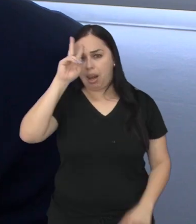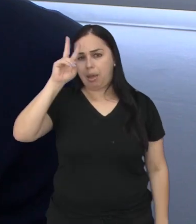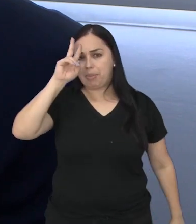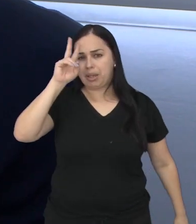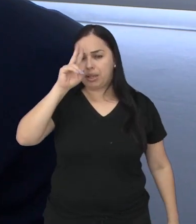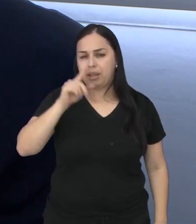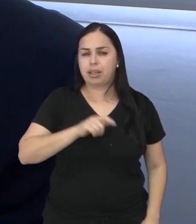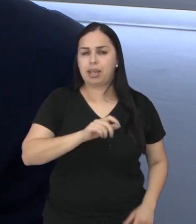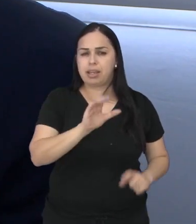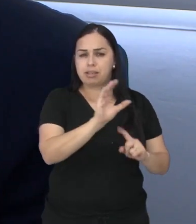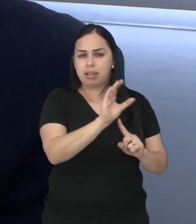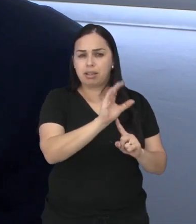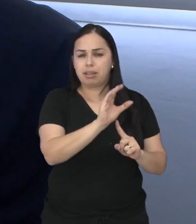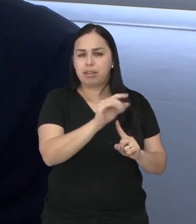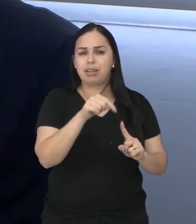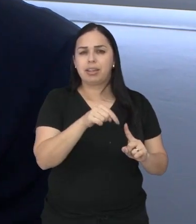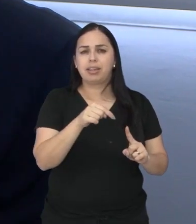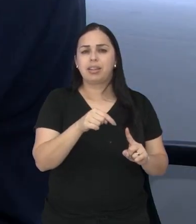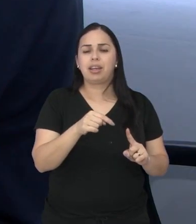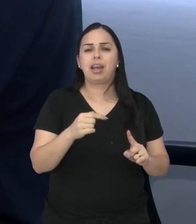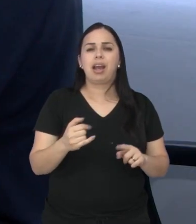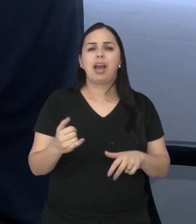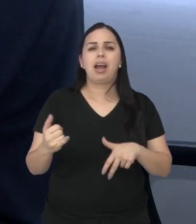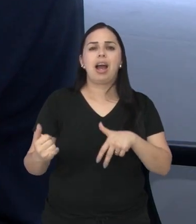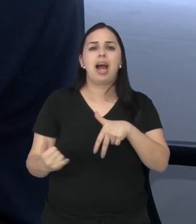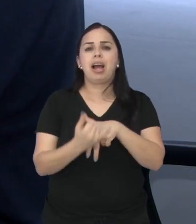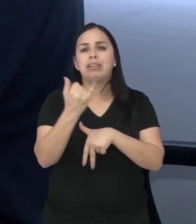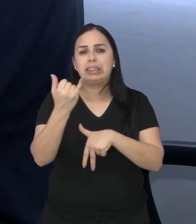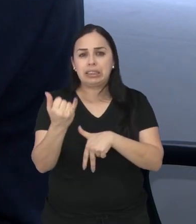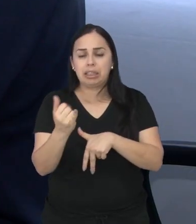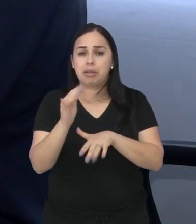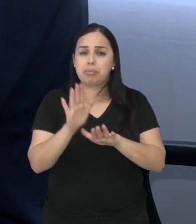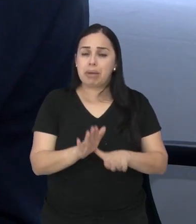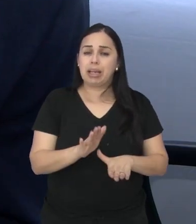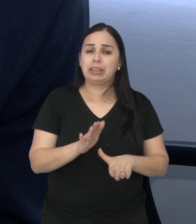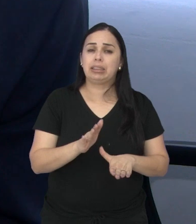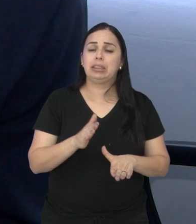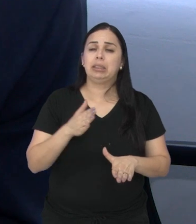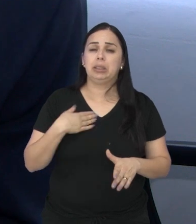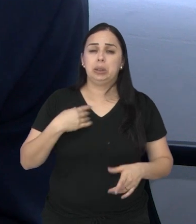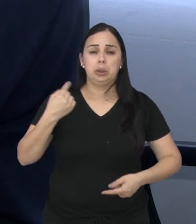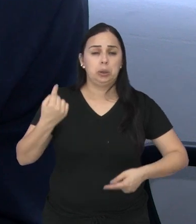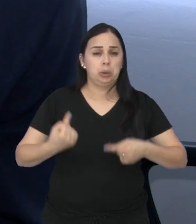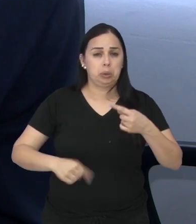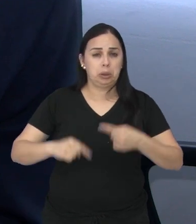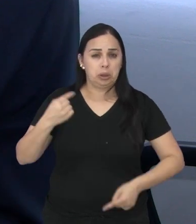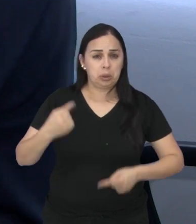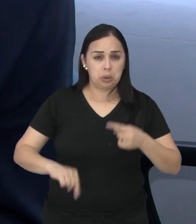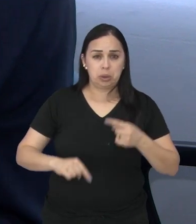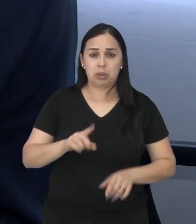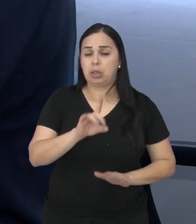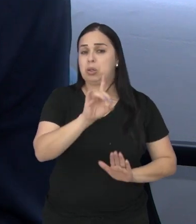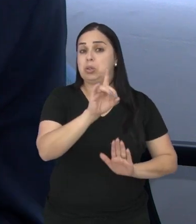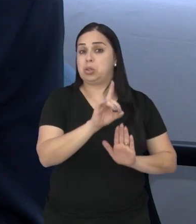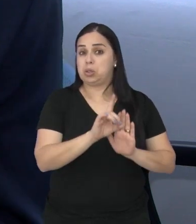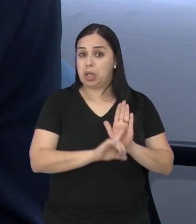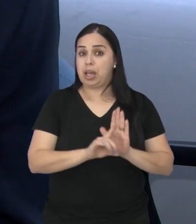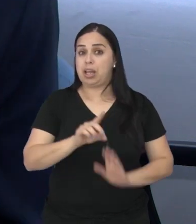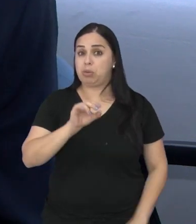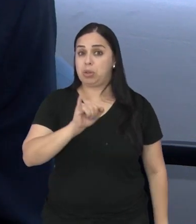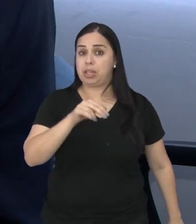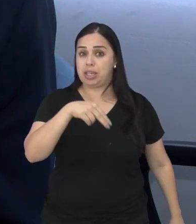cliente que tenta provar na justiça que foi vítima de acidente no trabalho, mas enfrenta uma batalha para conseguir o direito assegurado